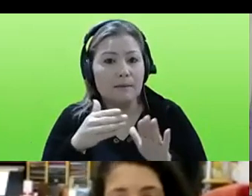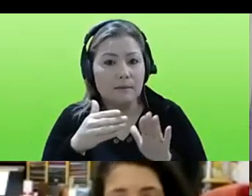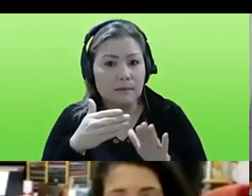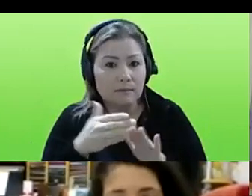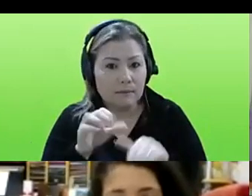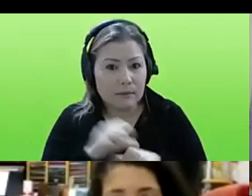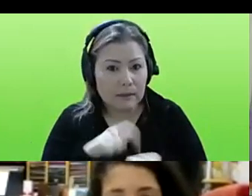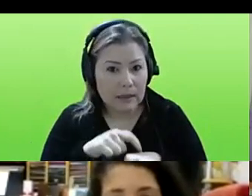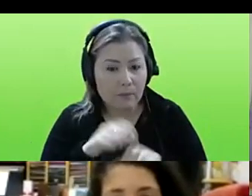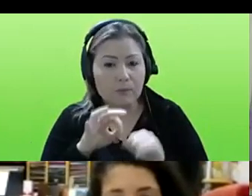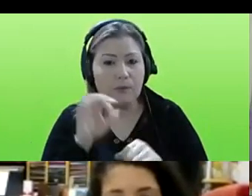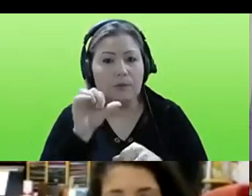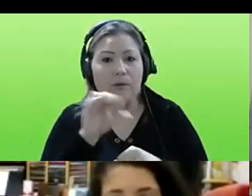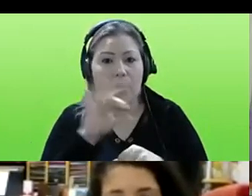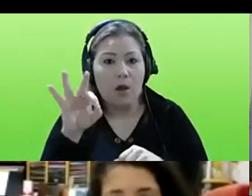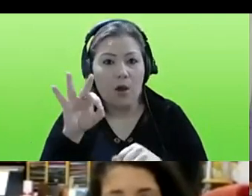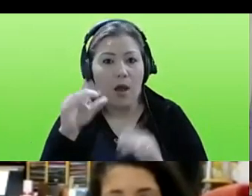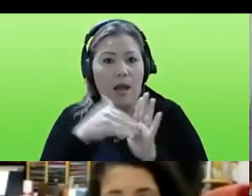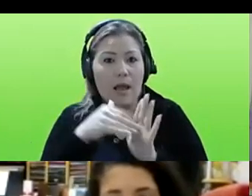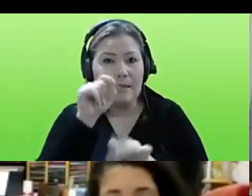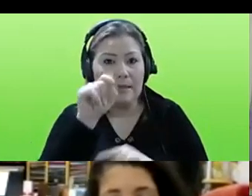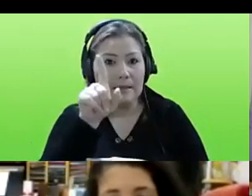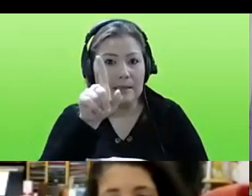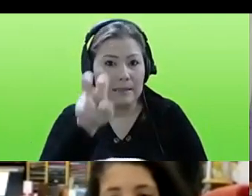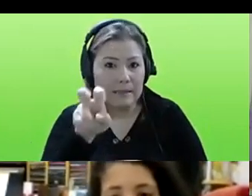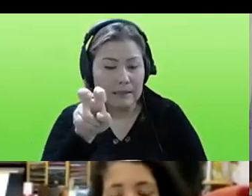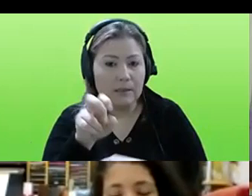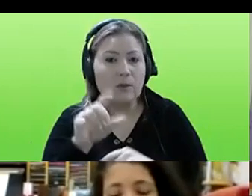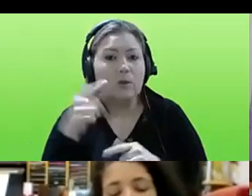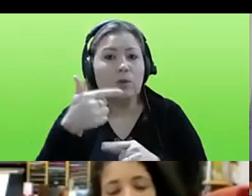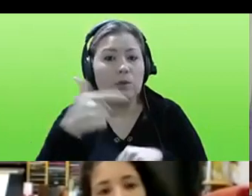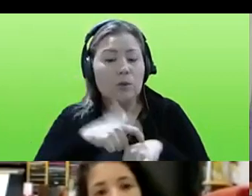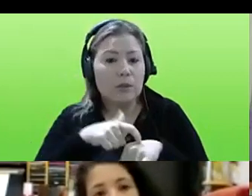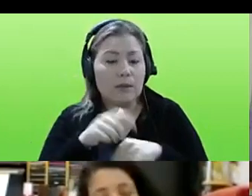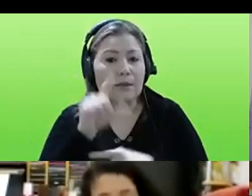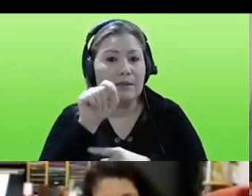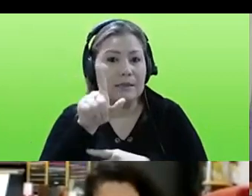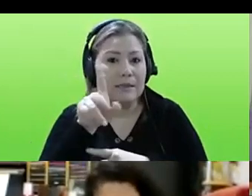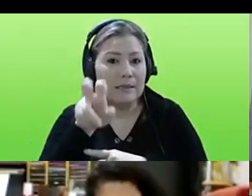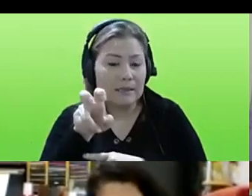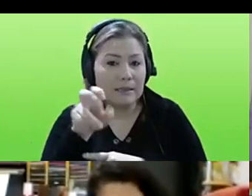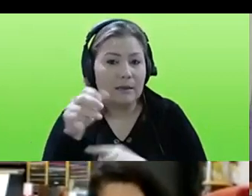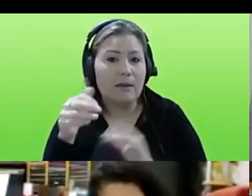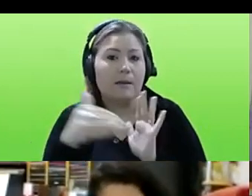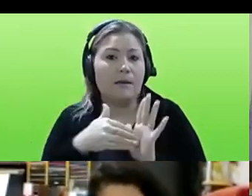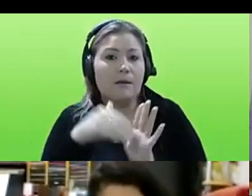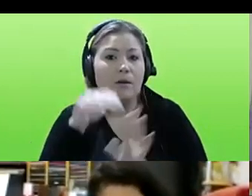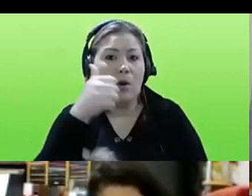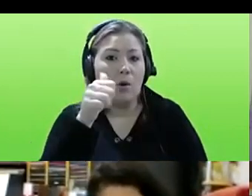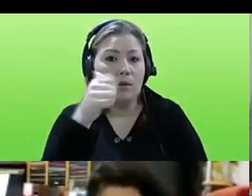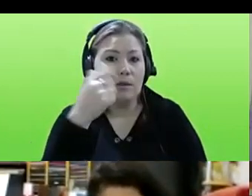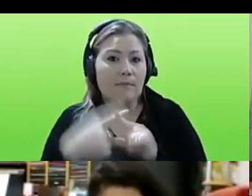tempo, das 9 às 10h15, o segundo tempo, das 10h15 às